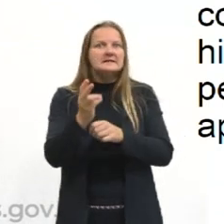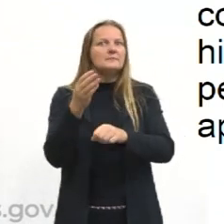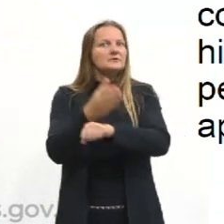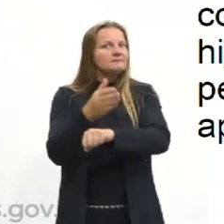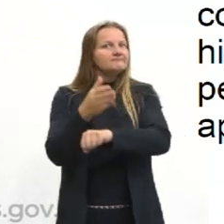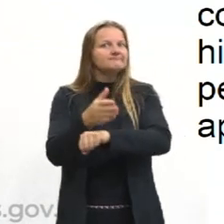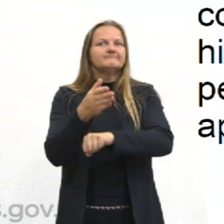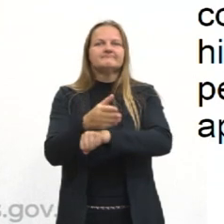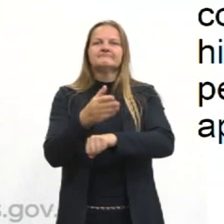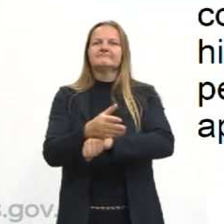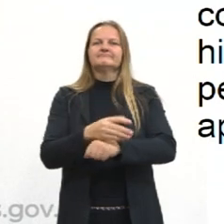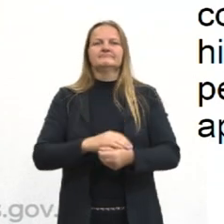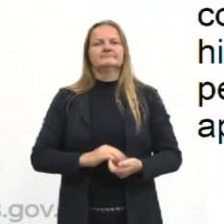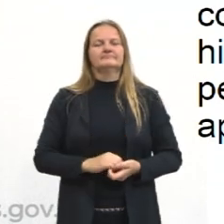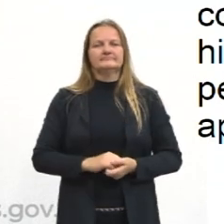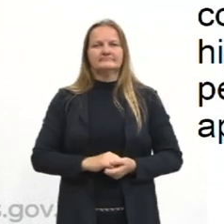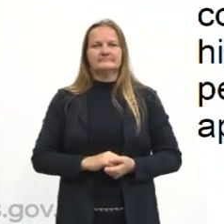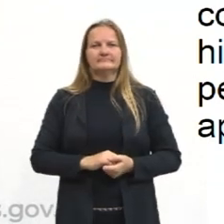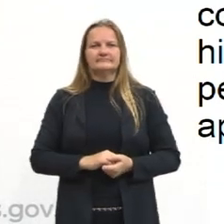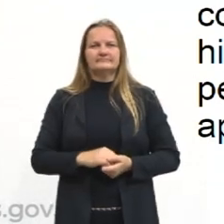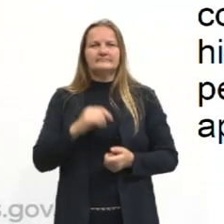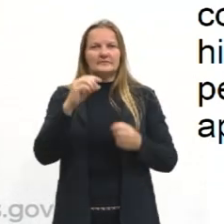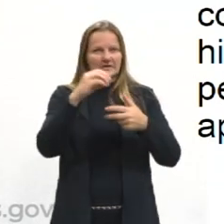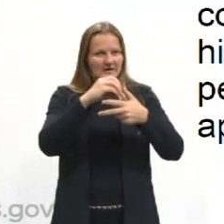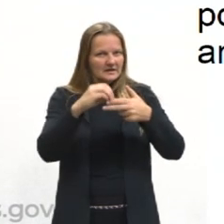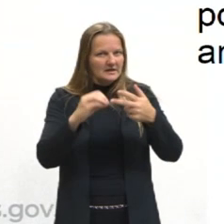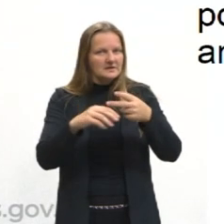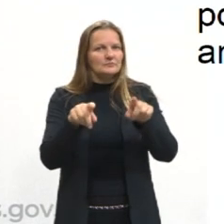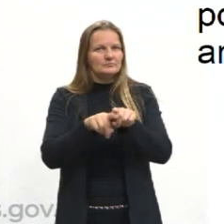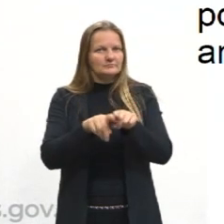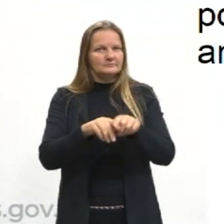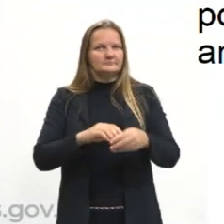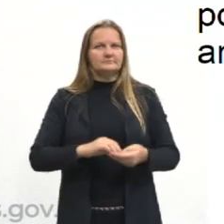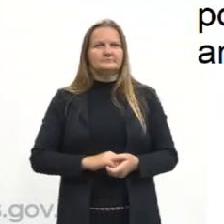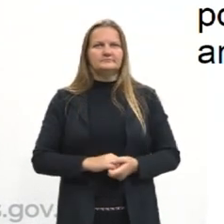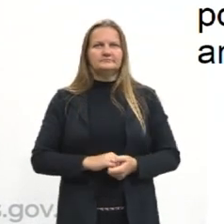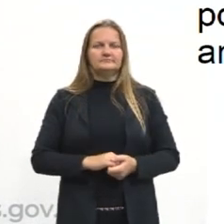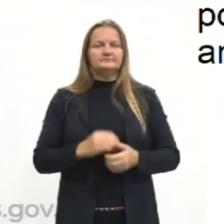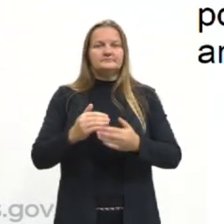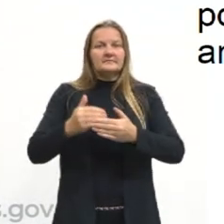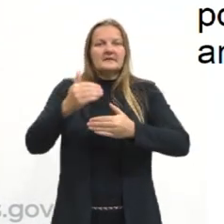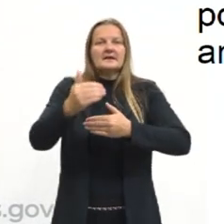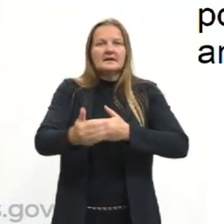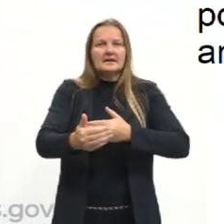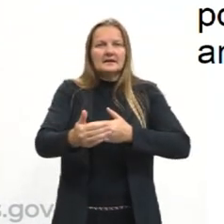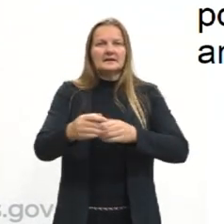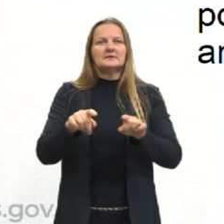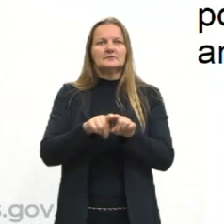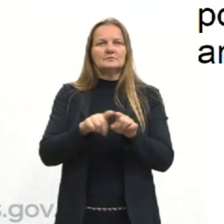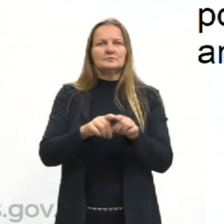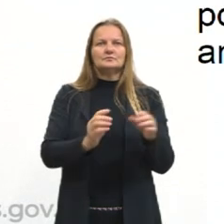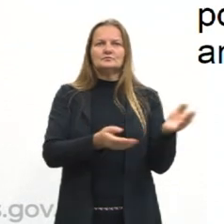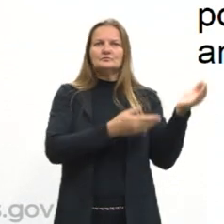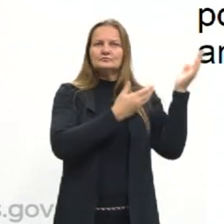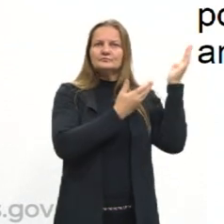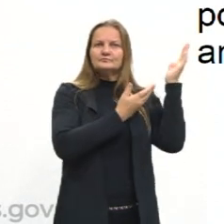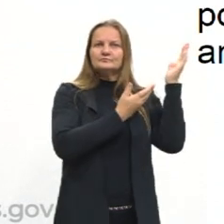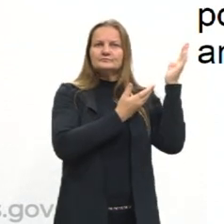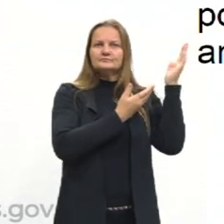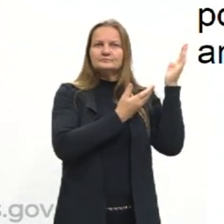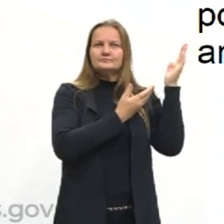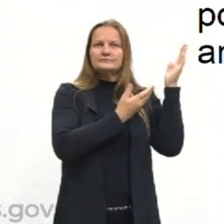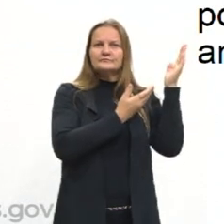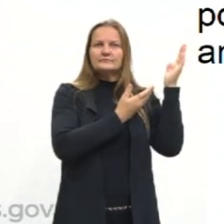também grandemente Nas questões do Enem e além delas a gente tem o que a gente chama de